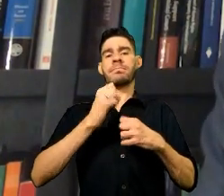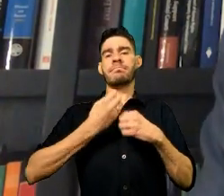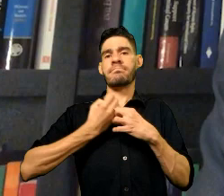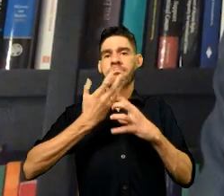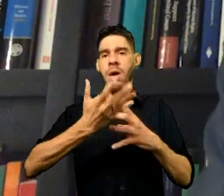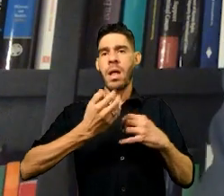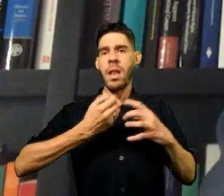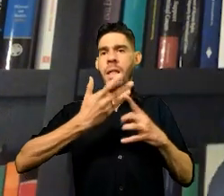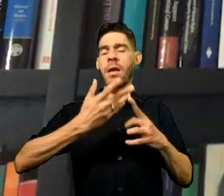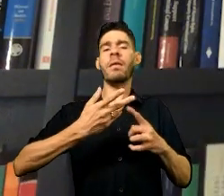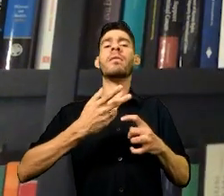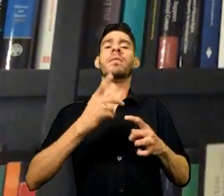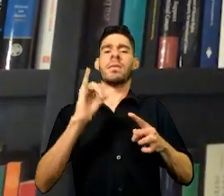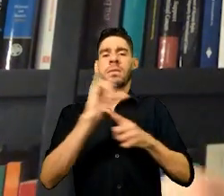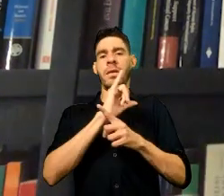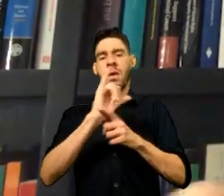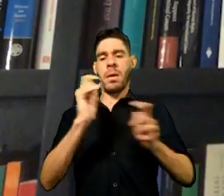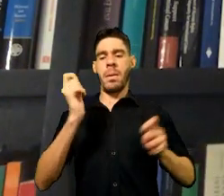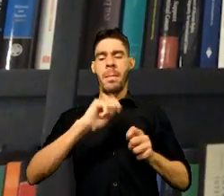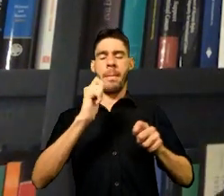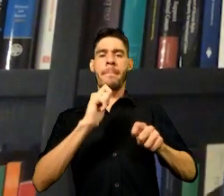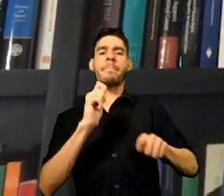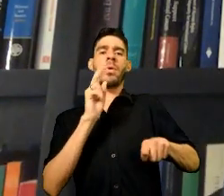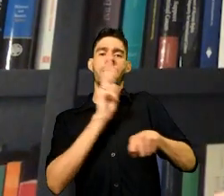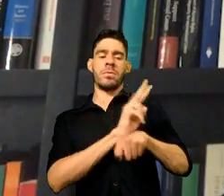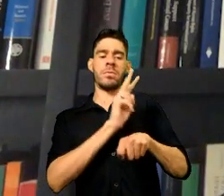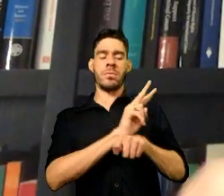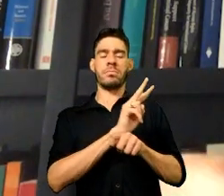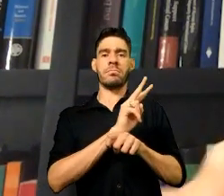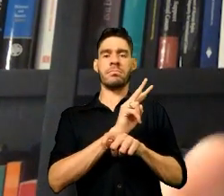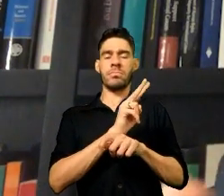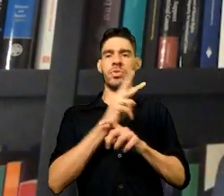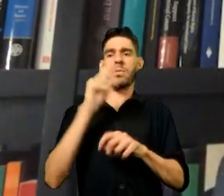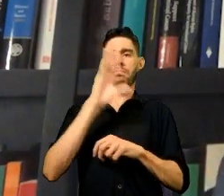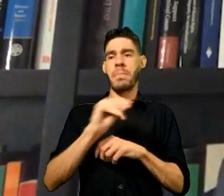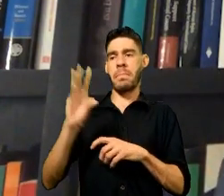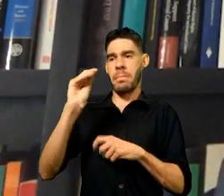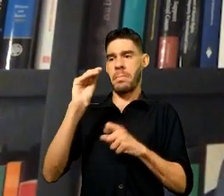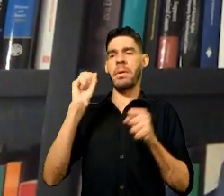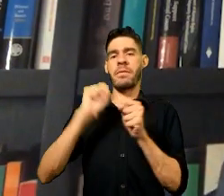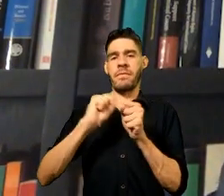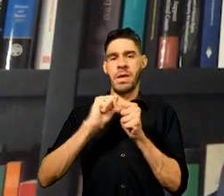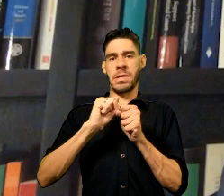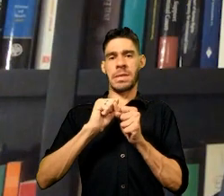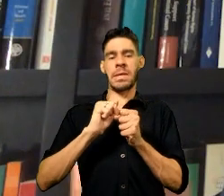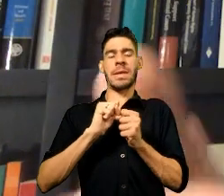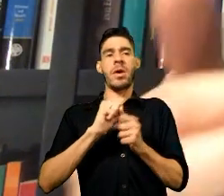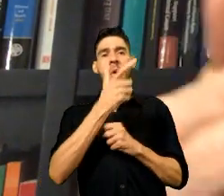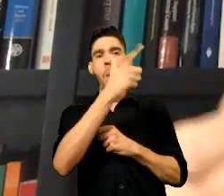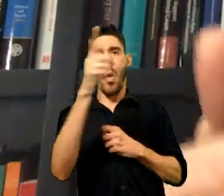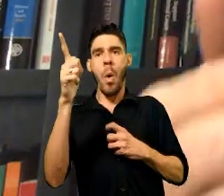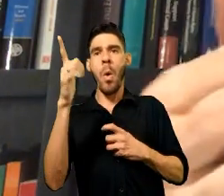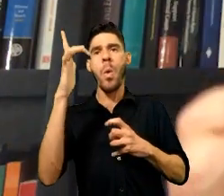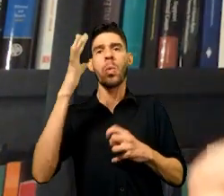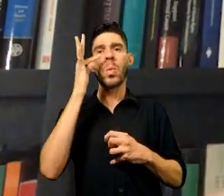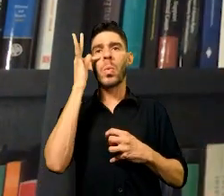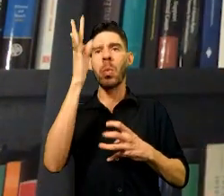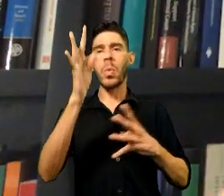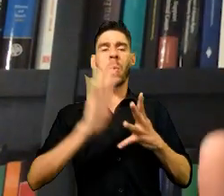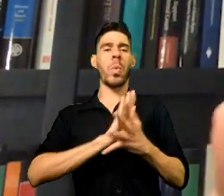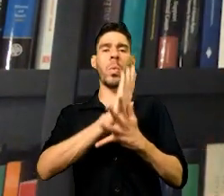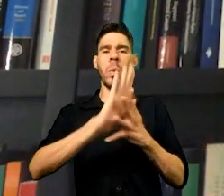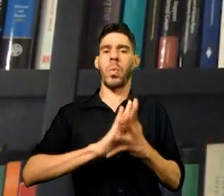ele é colhido. Há mecanismos que permitem que a oitiva seja feita sem que